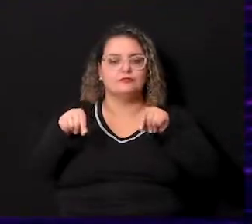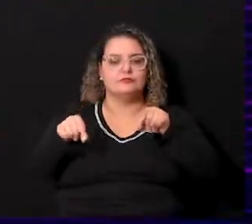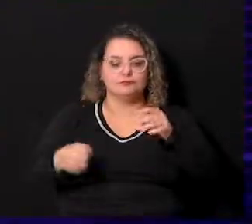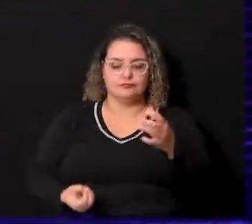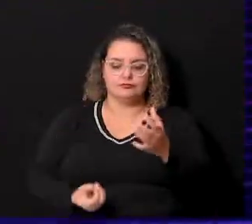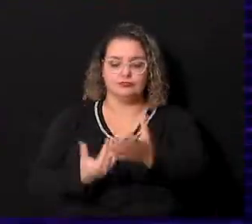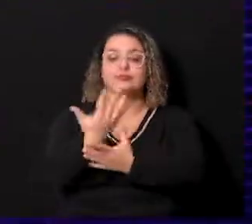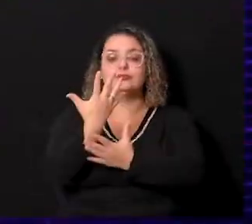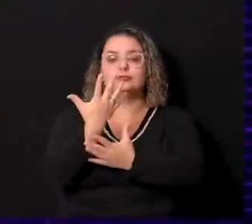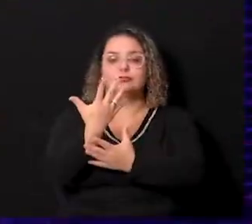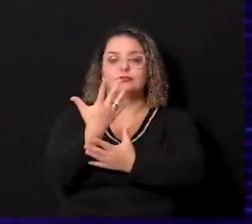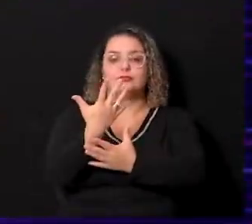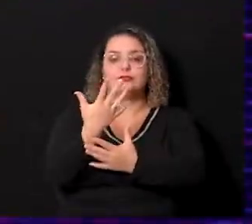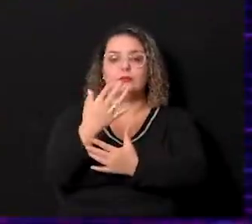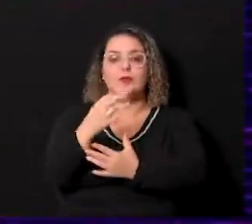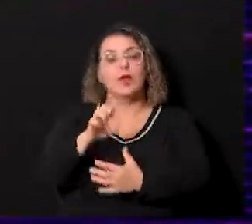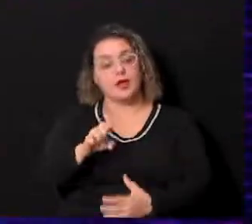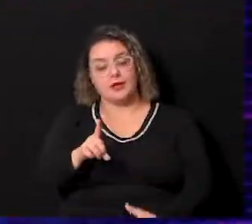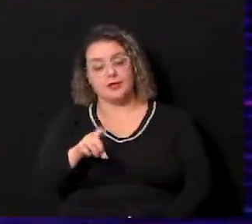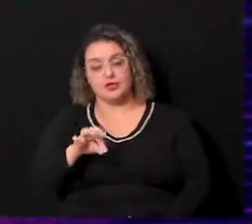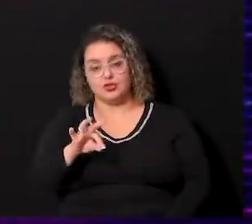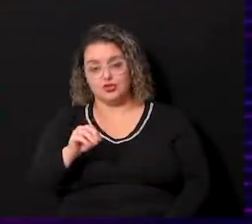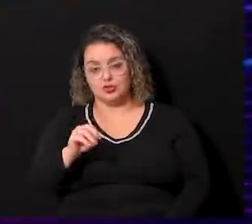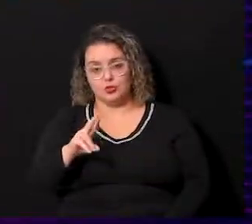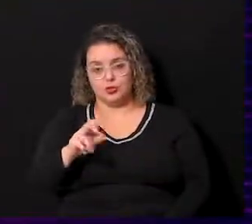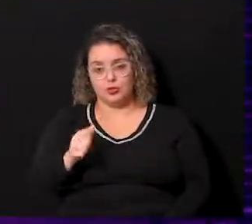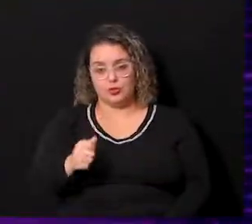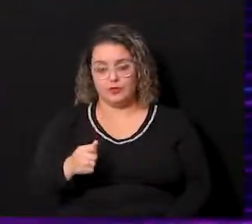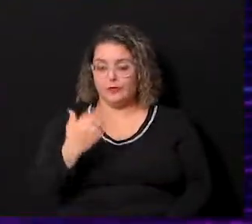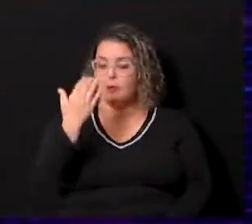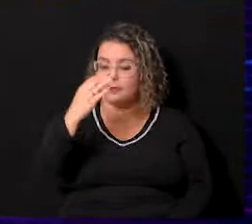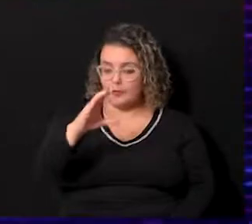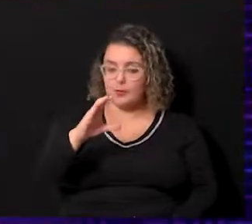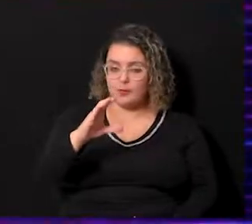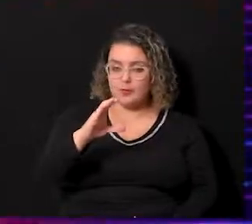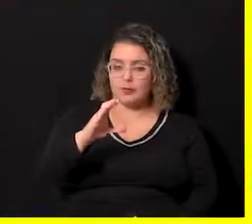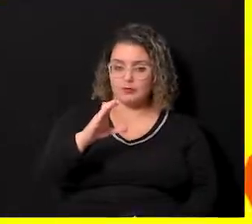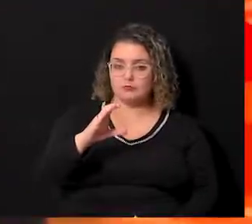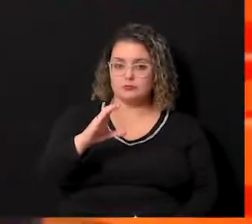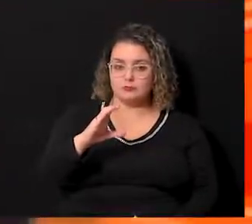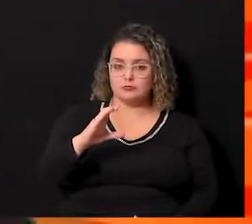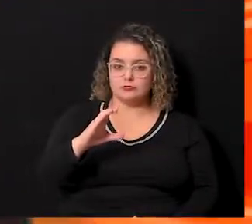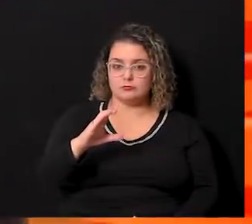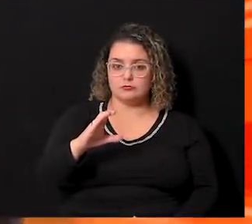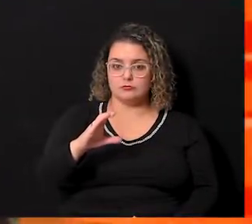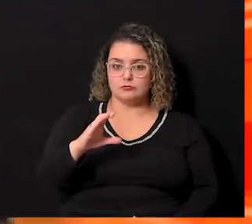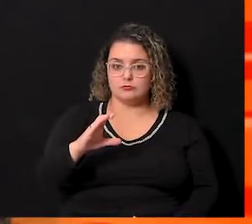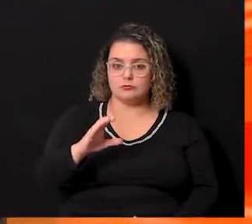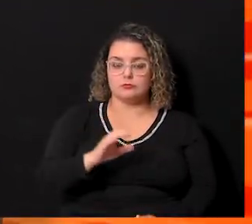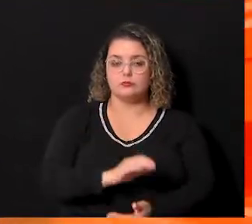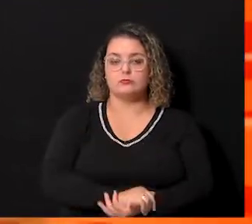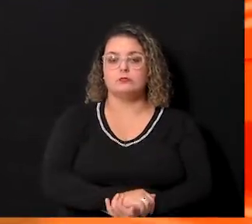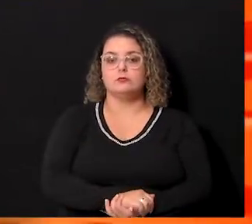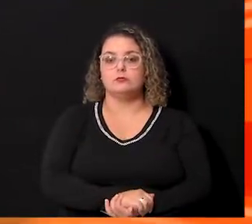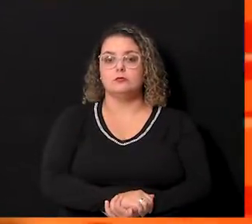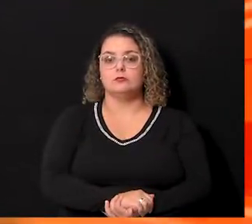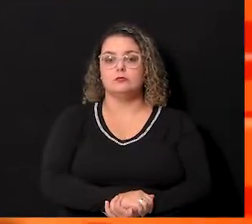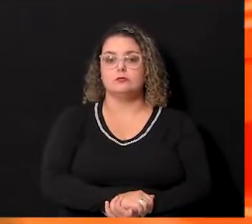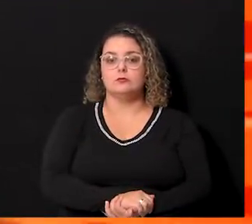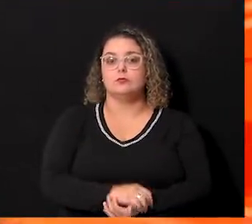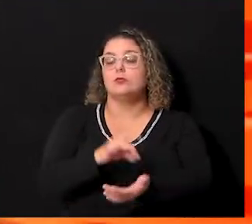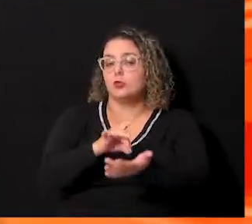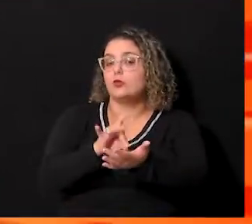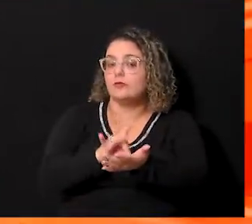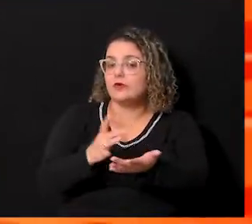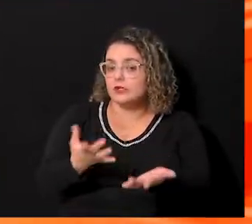nasceu de uma editora, foi publicada a primeira vez por uma editora não a pagamento, por